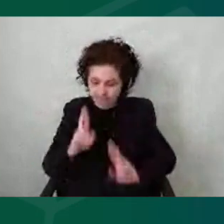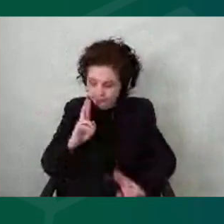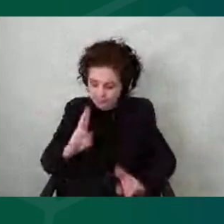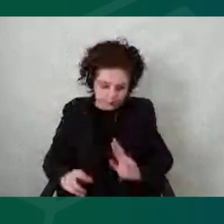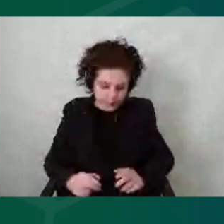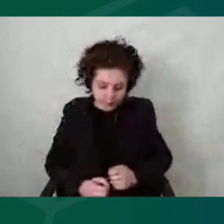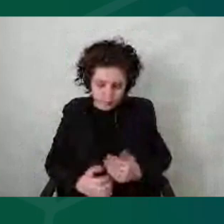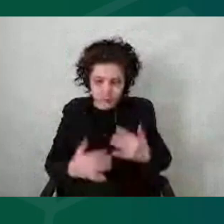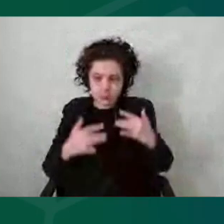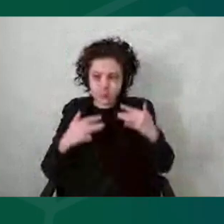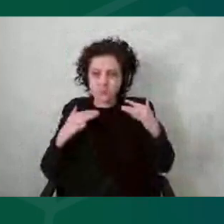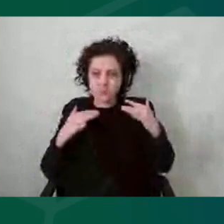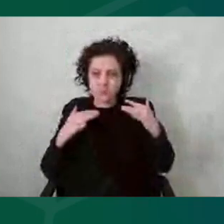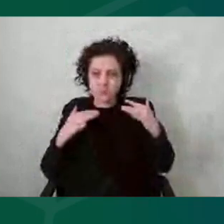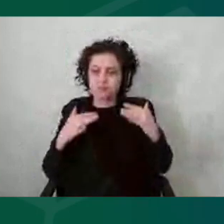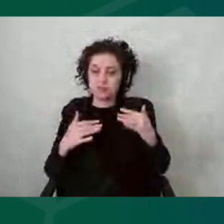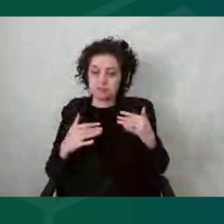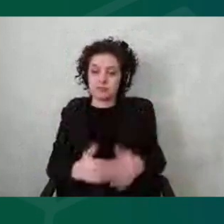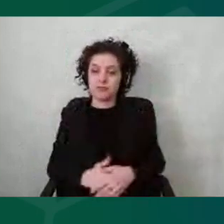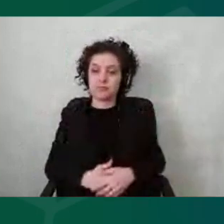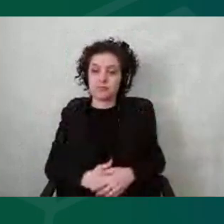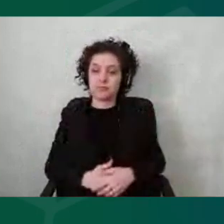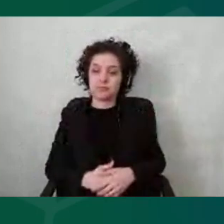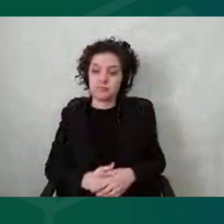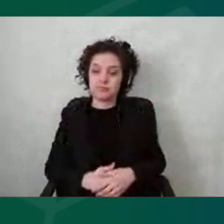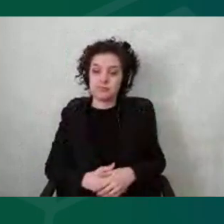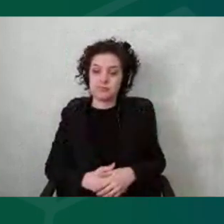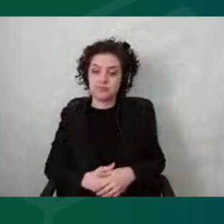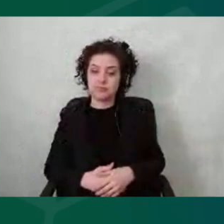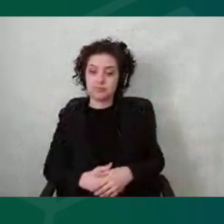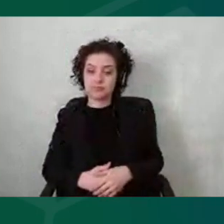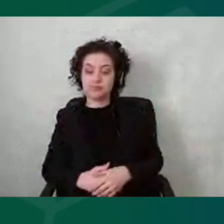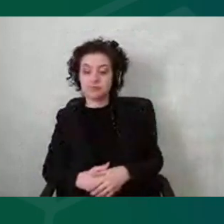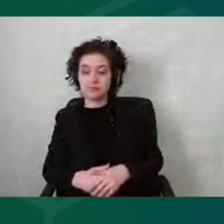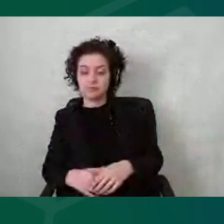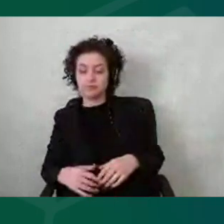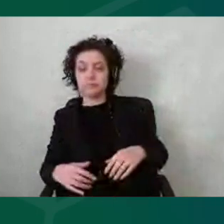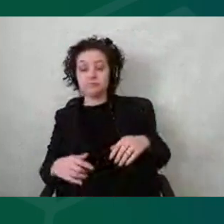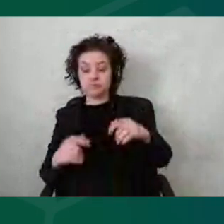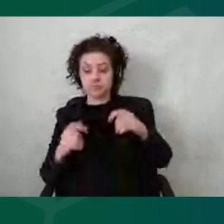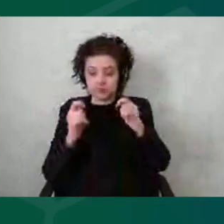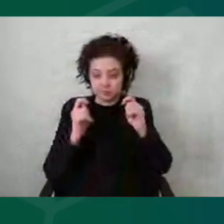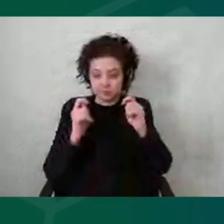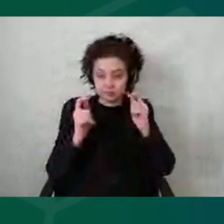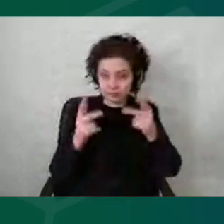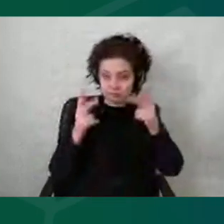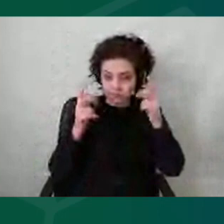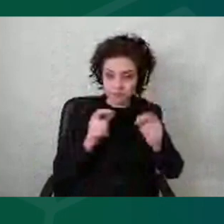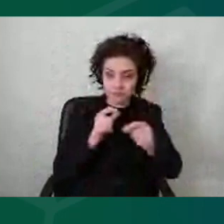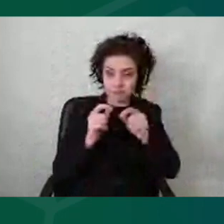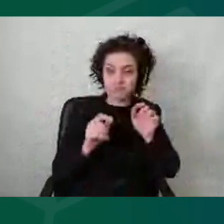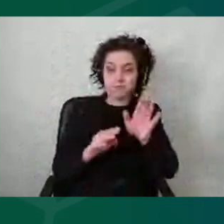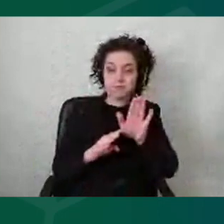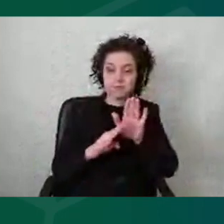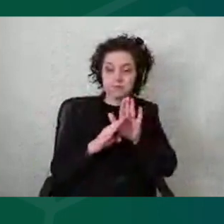favor. Que aqui fica caracterizado por uma elevação de uma das citocinas, a interleucina